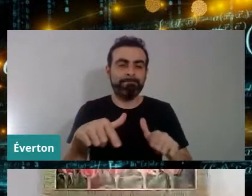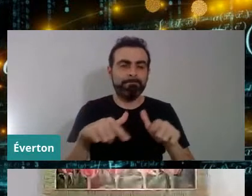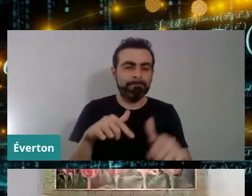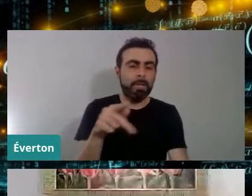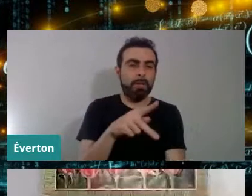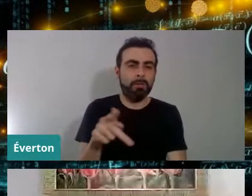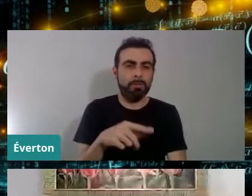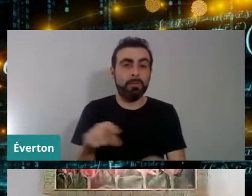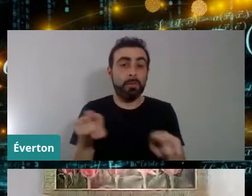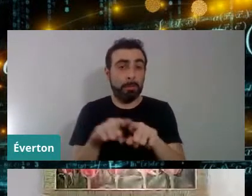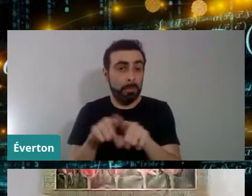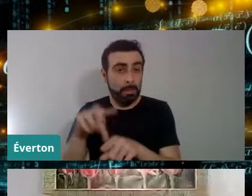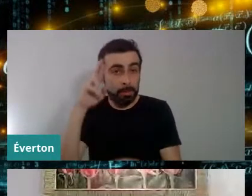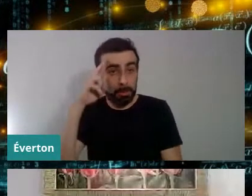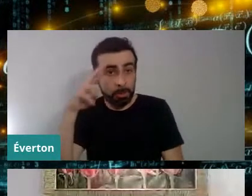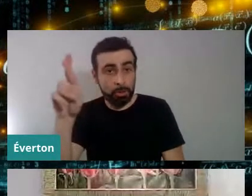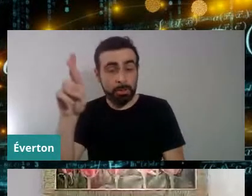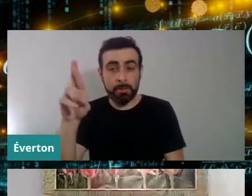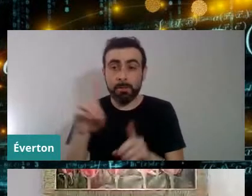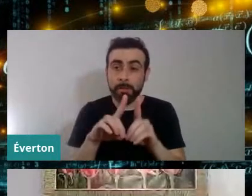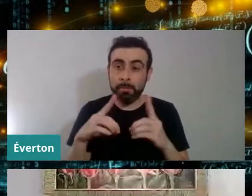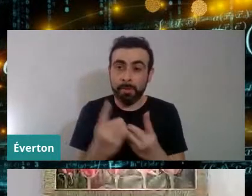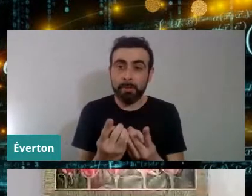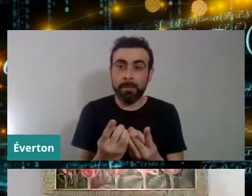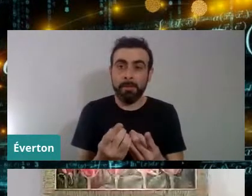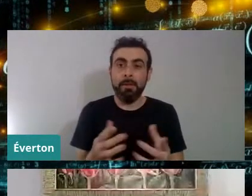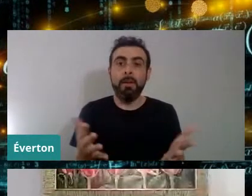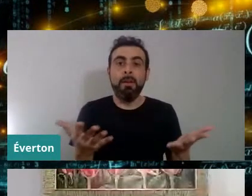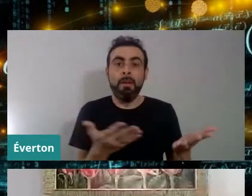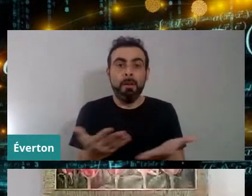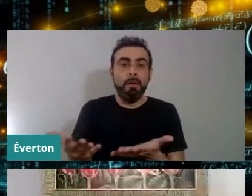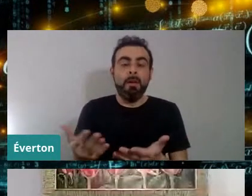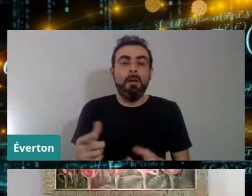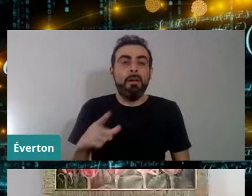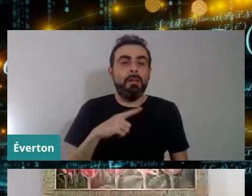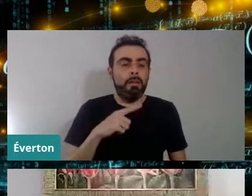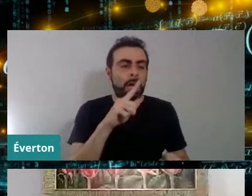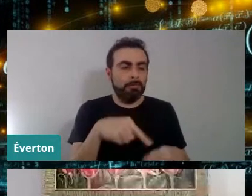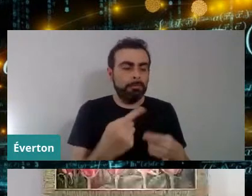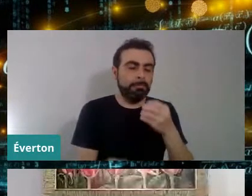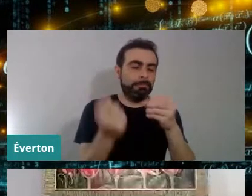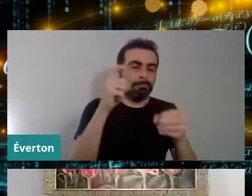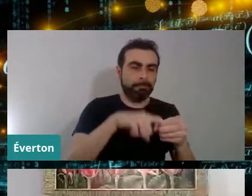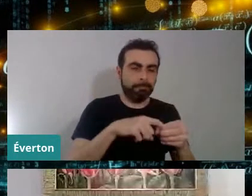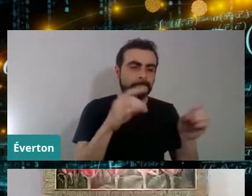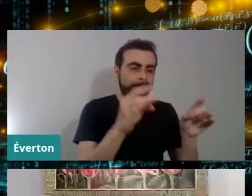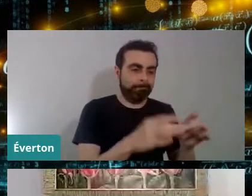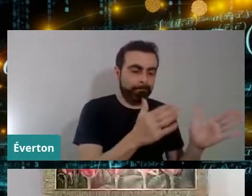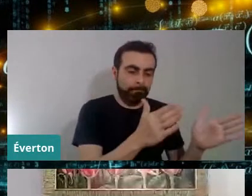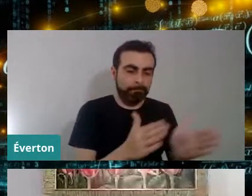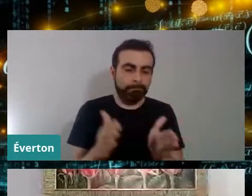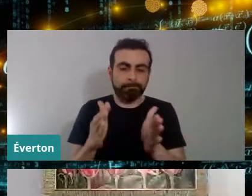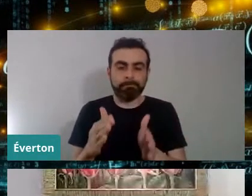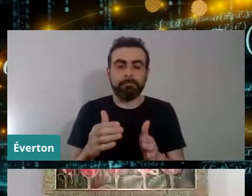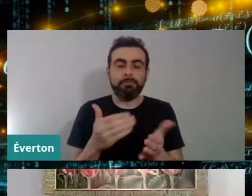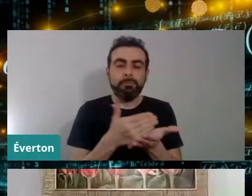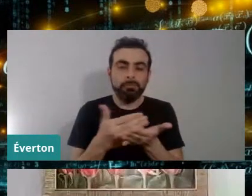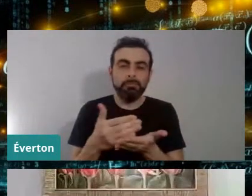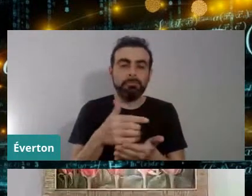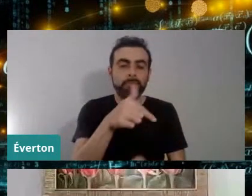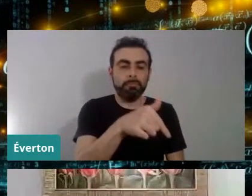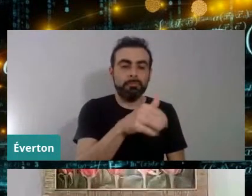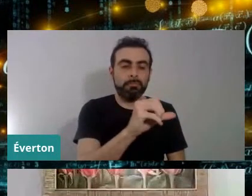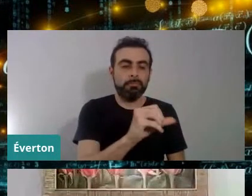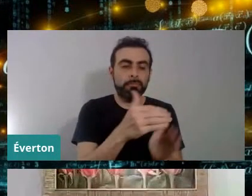Fiquei 72 até 74. Depois eu voltei na chefia do departamento de 79 a 80.